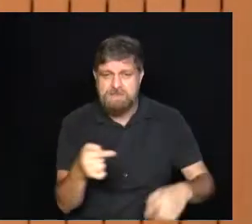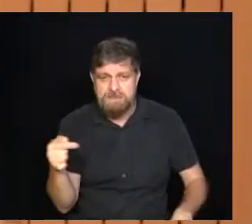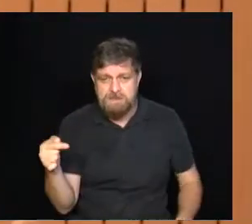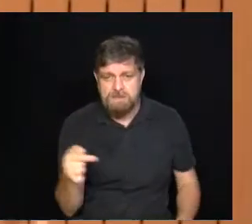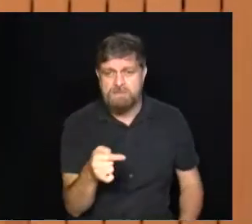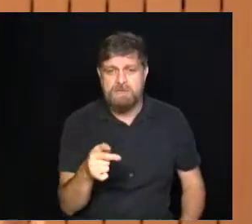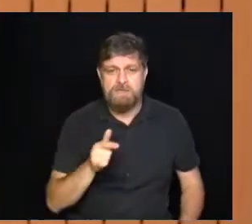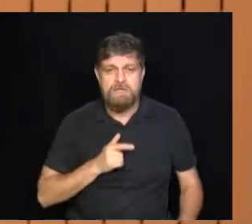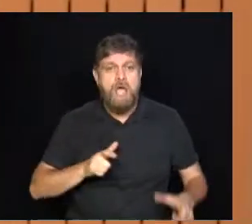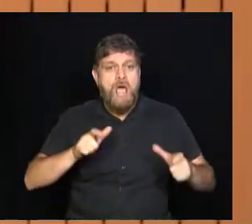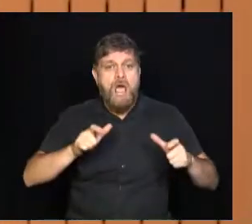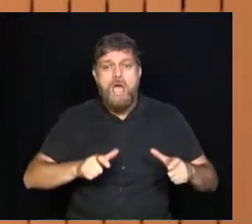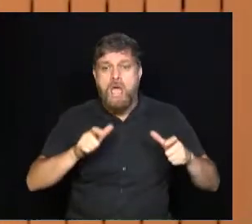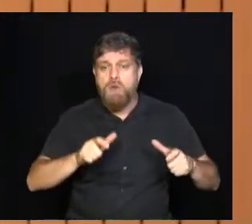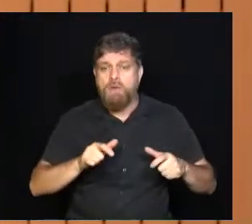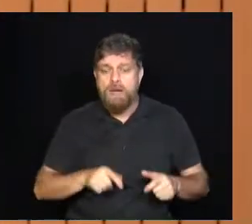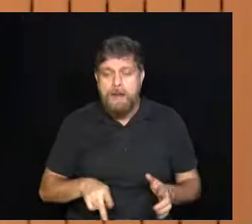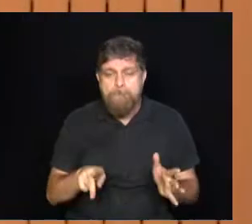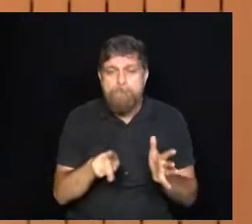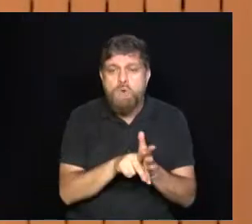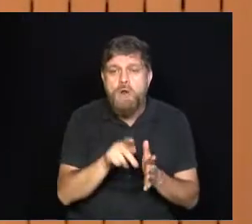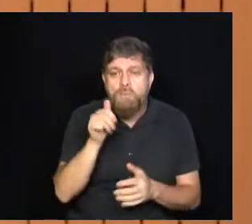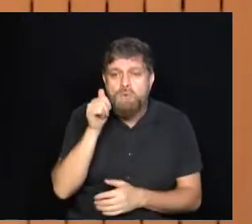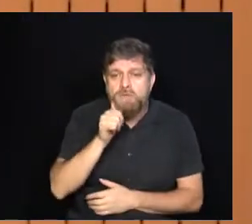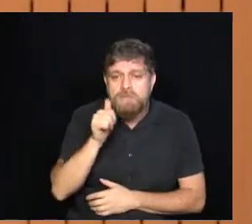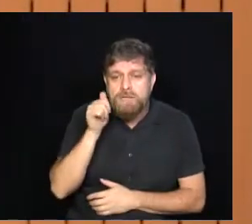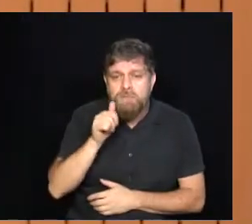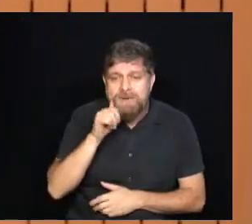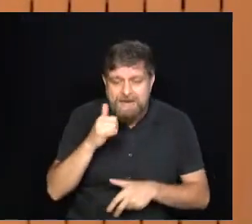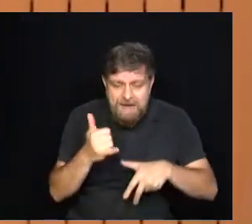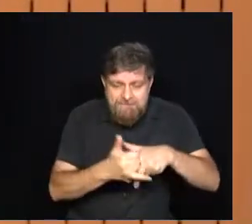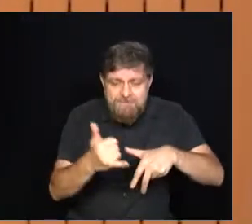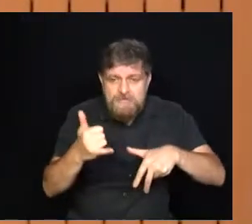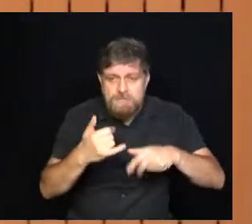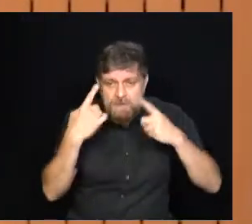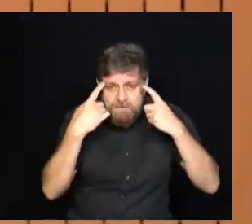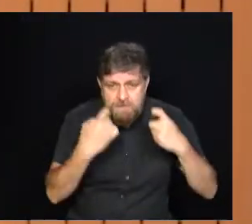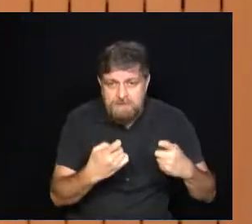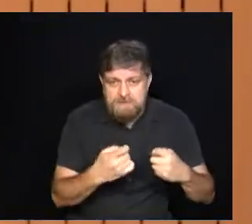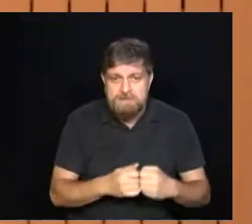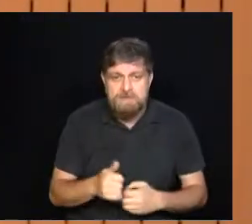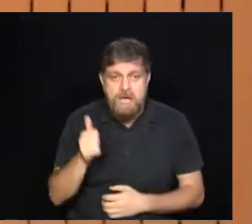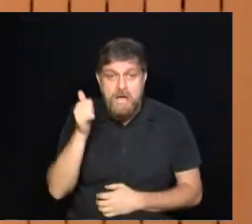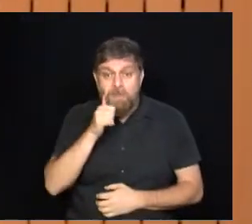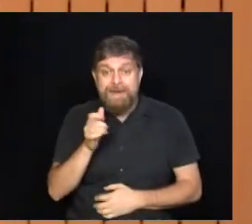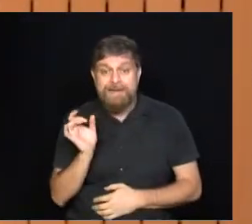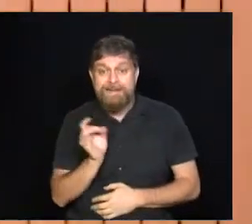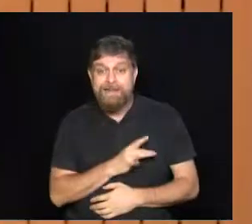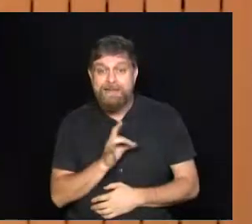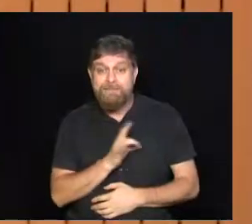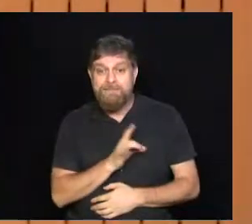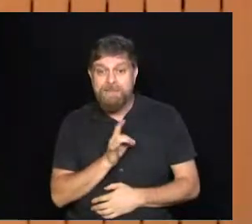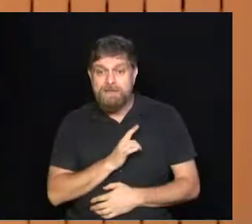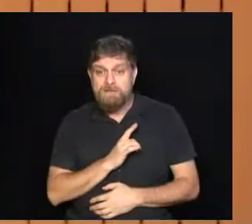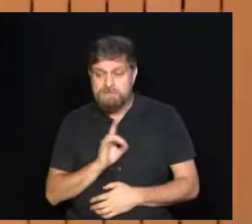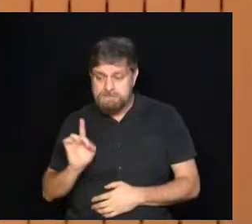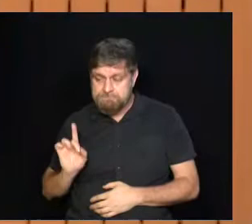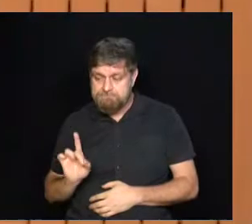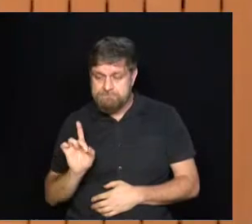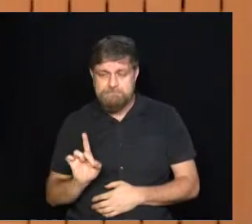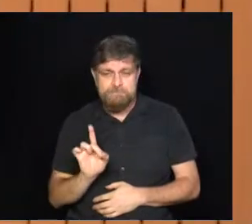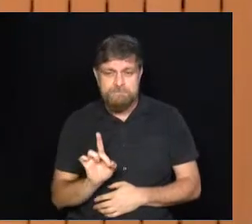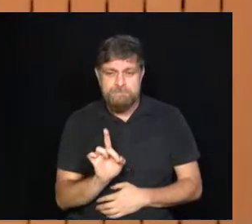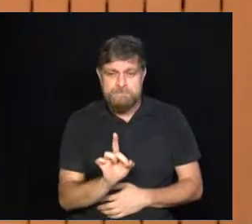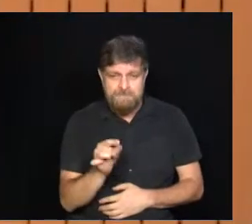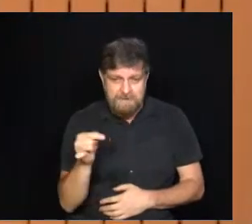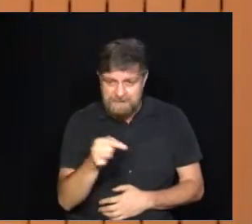espaço totalmente dela. Muitas das mulheres têm medo até de chegar ao espaço, né, achando que